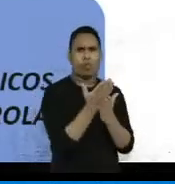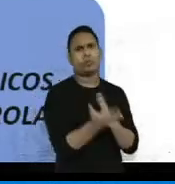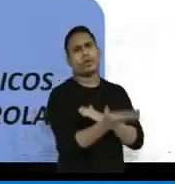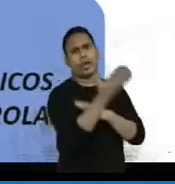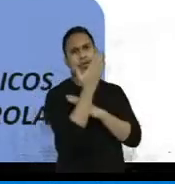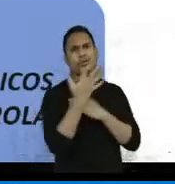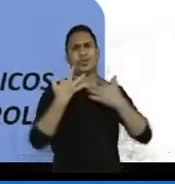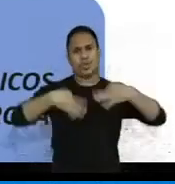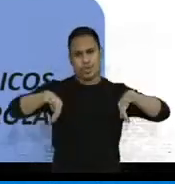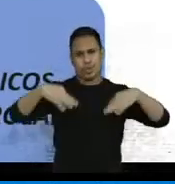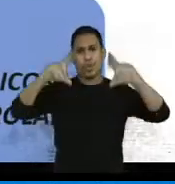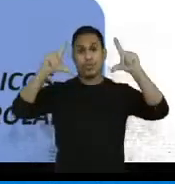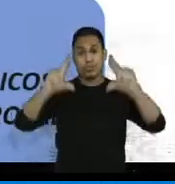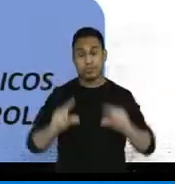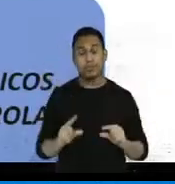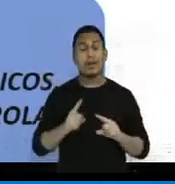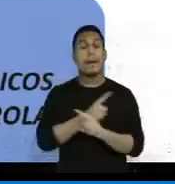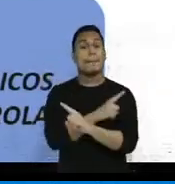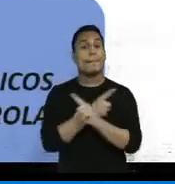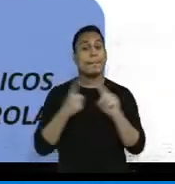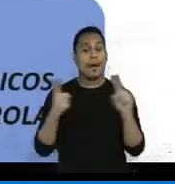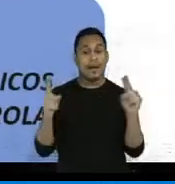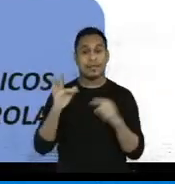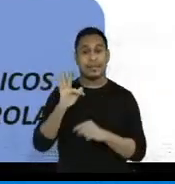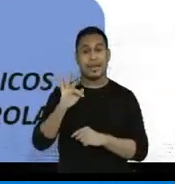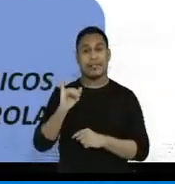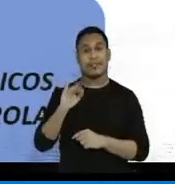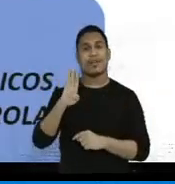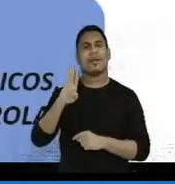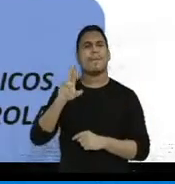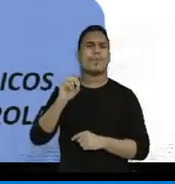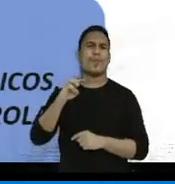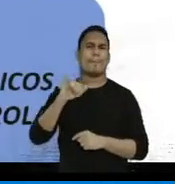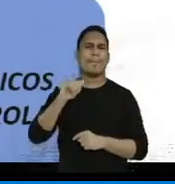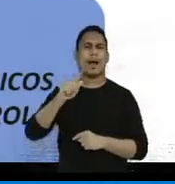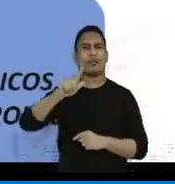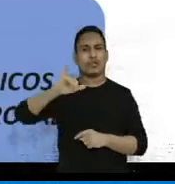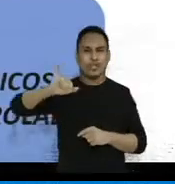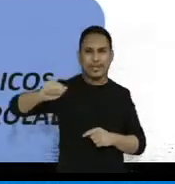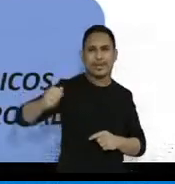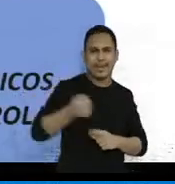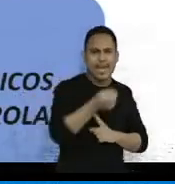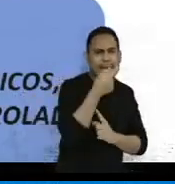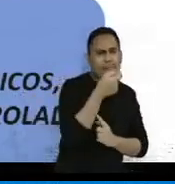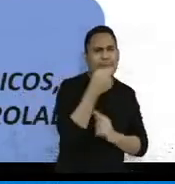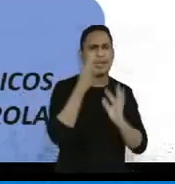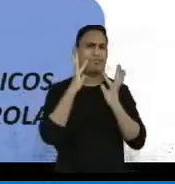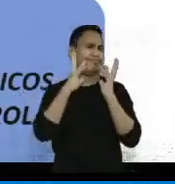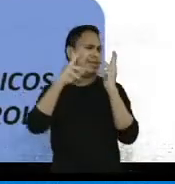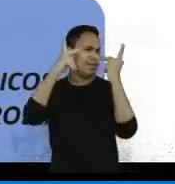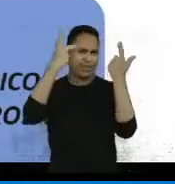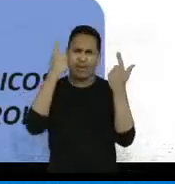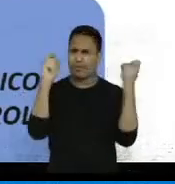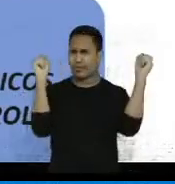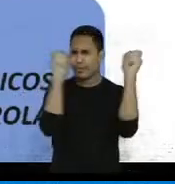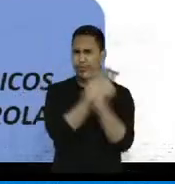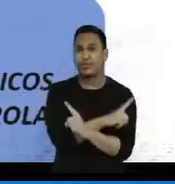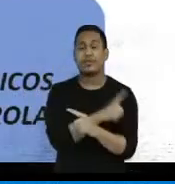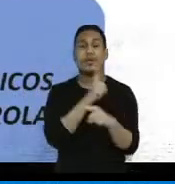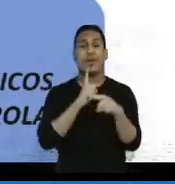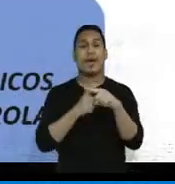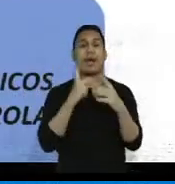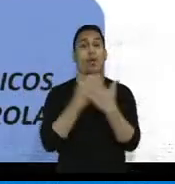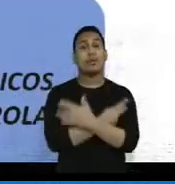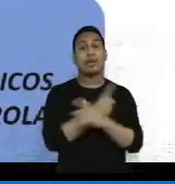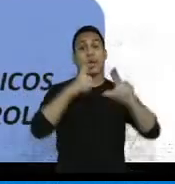fibromialgia raramente resolve o problema. Geralmente o paciente tem uma redução da dor, mas ele ainda continua sintomático.